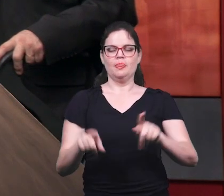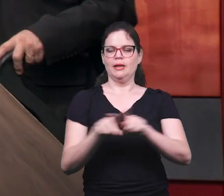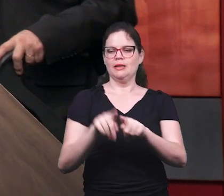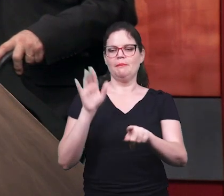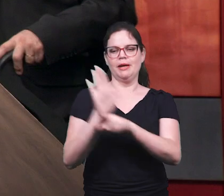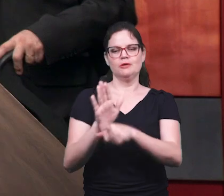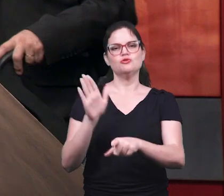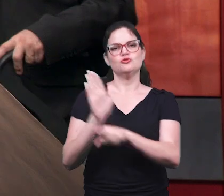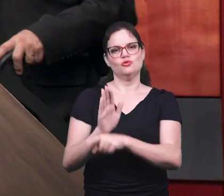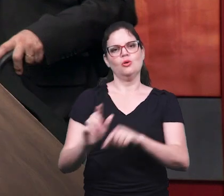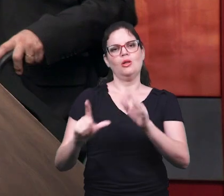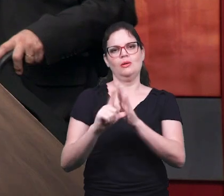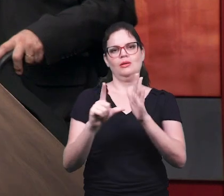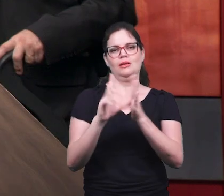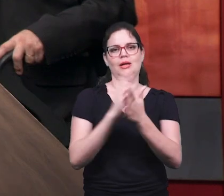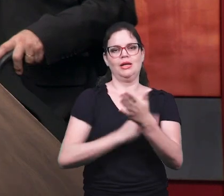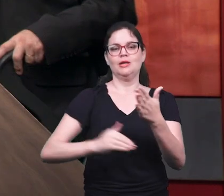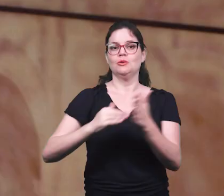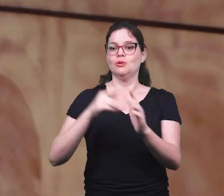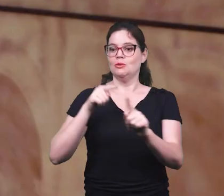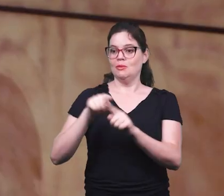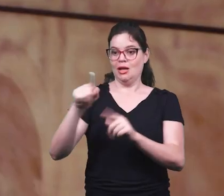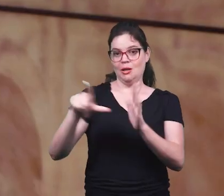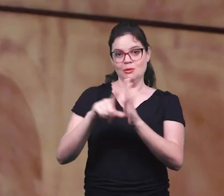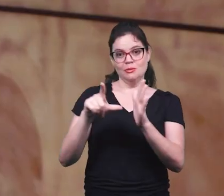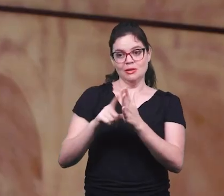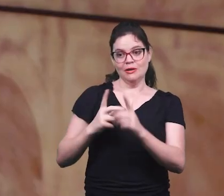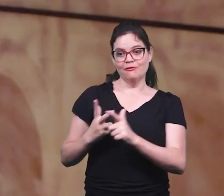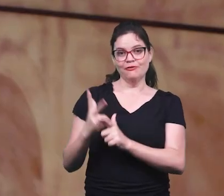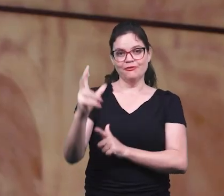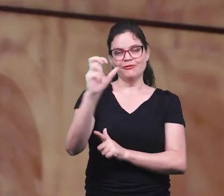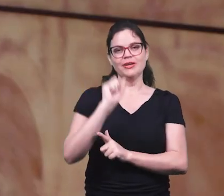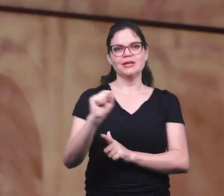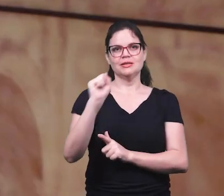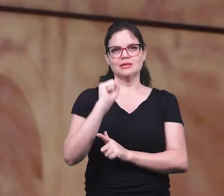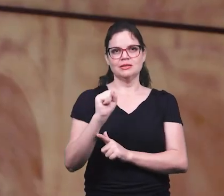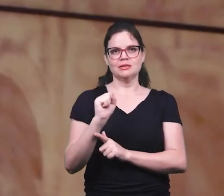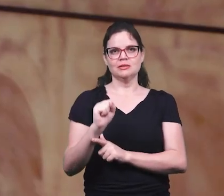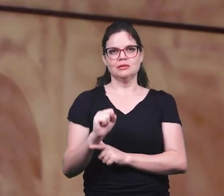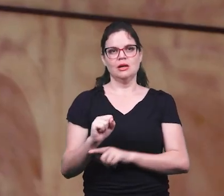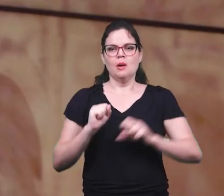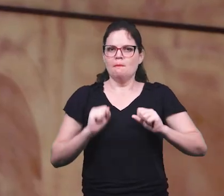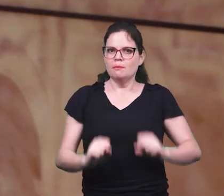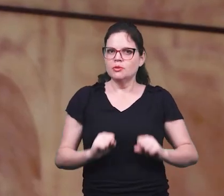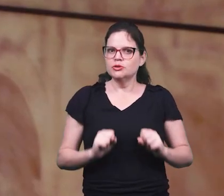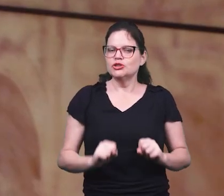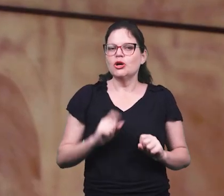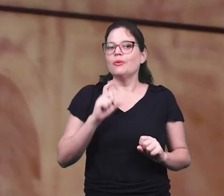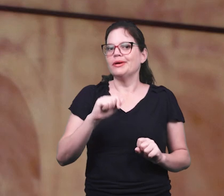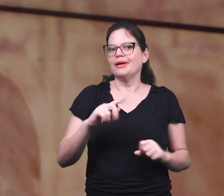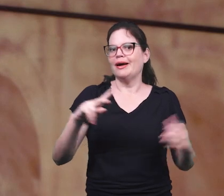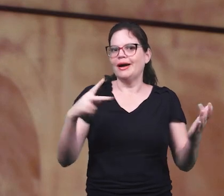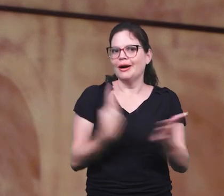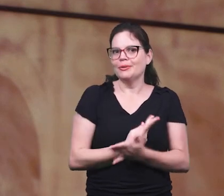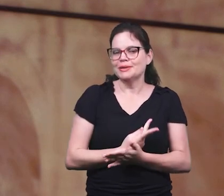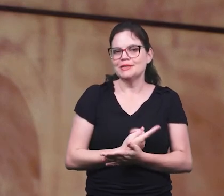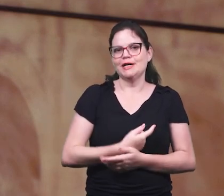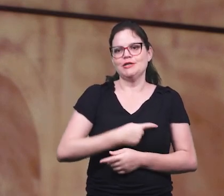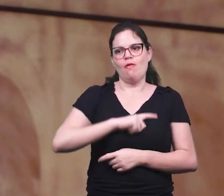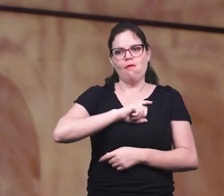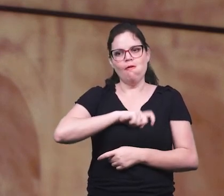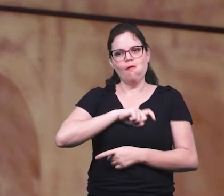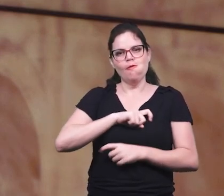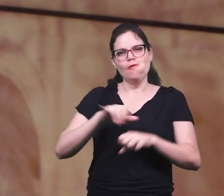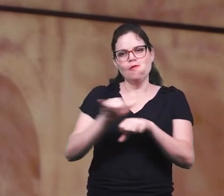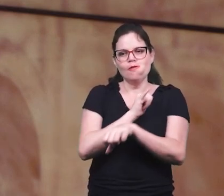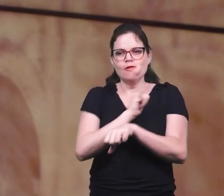ela ajudou muito Lutero a ser um homem que venceu a batalha. Lutero poderia ter sido morto, porque muitas emboscadas tramaram